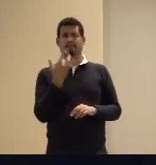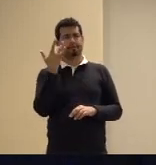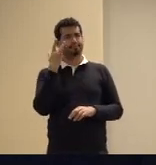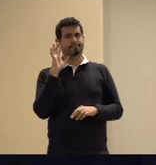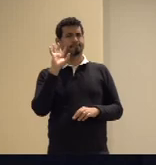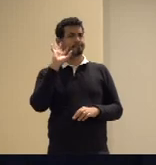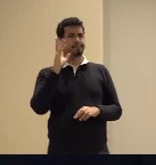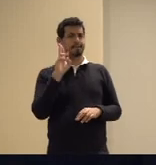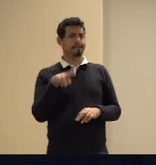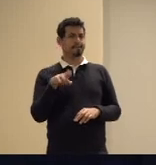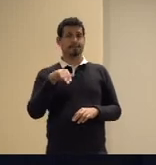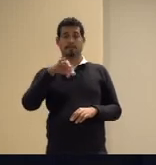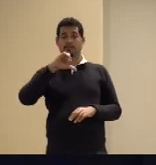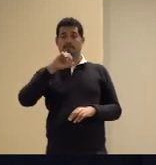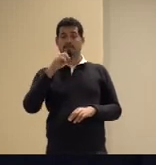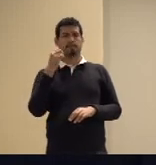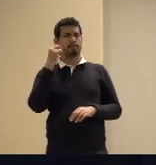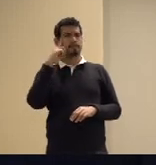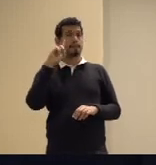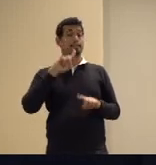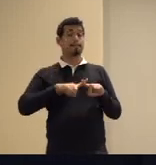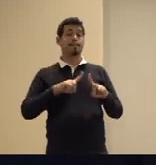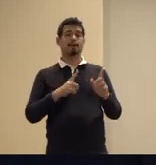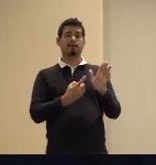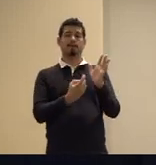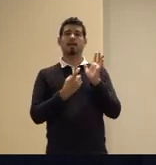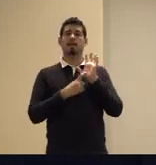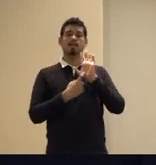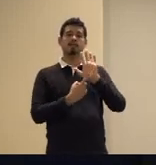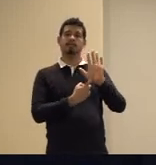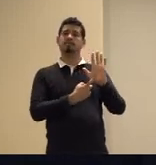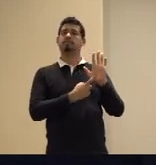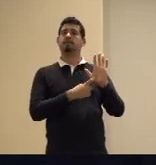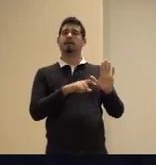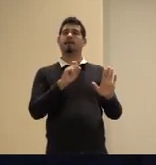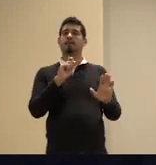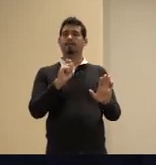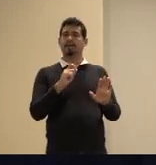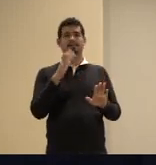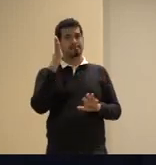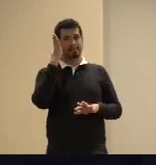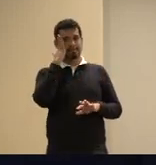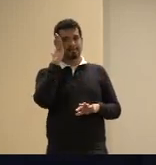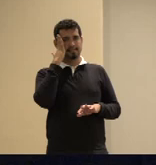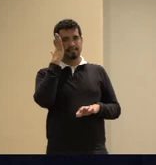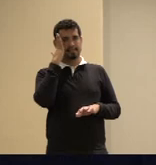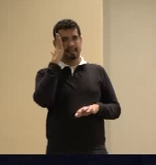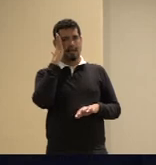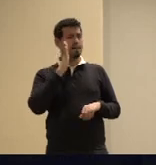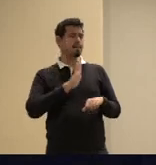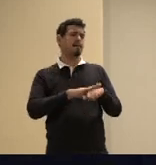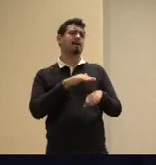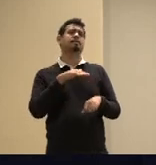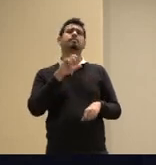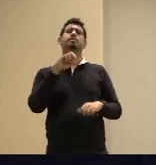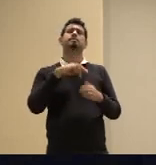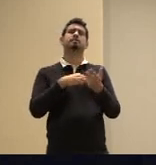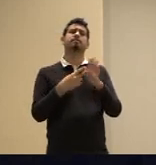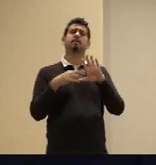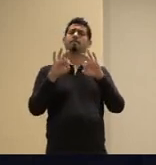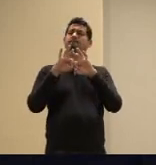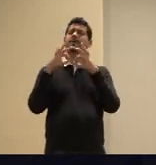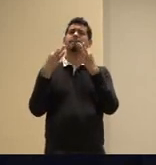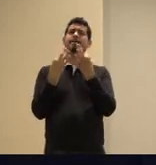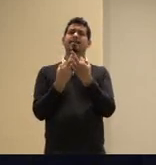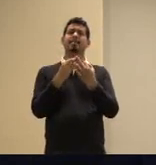dias. Mas eu queria destacar, acho que vocês devem saber bem mais que eu, o que é uma família